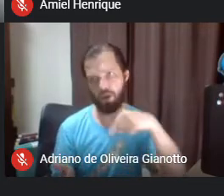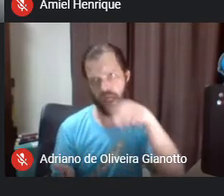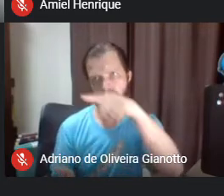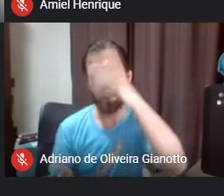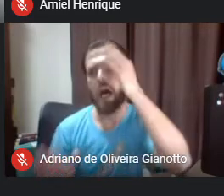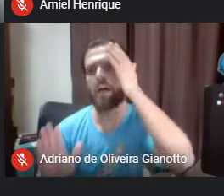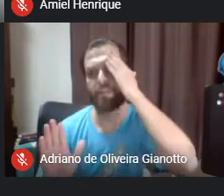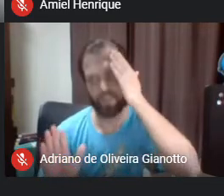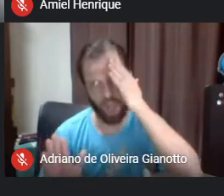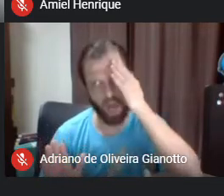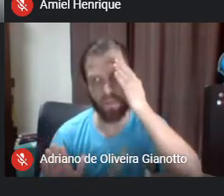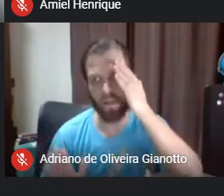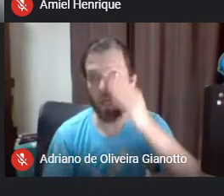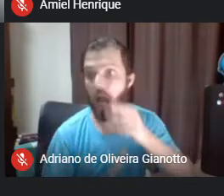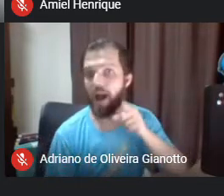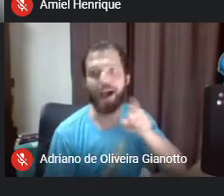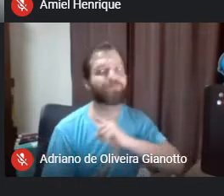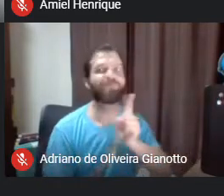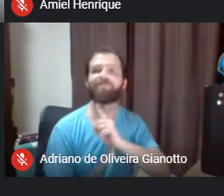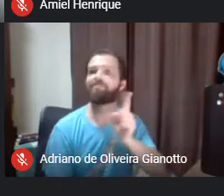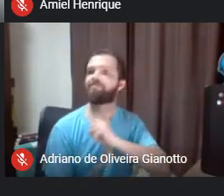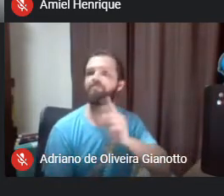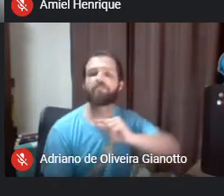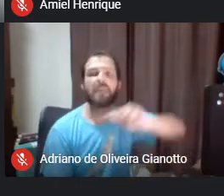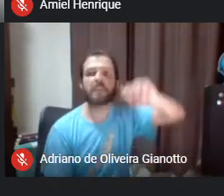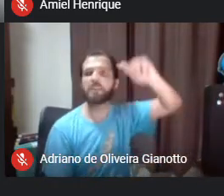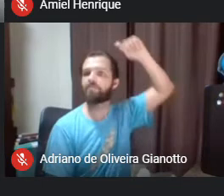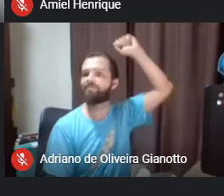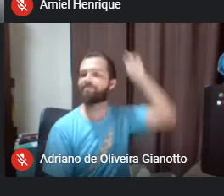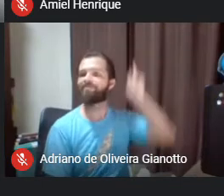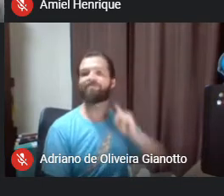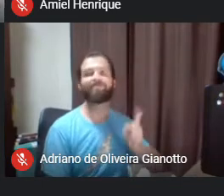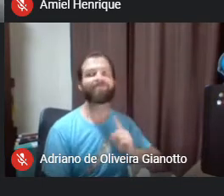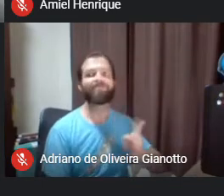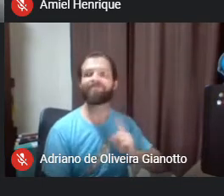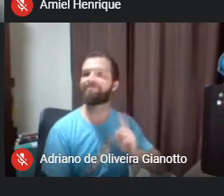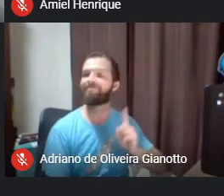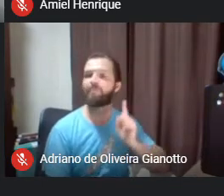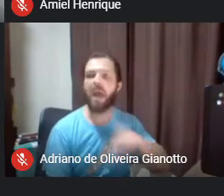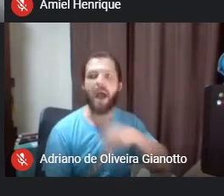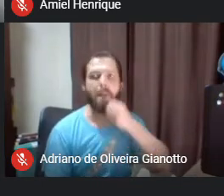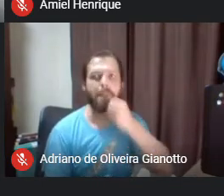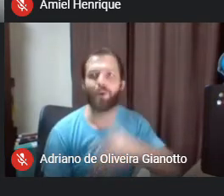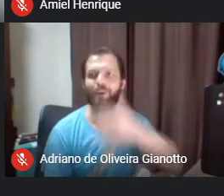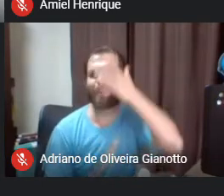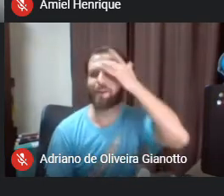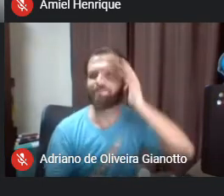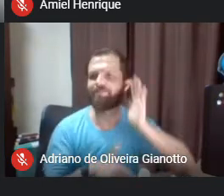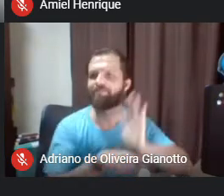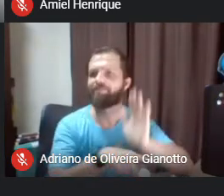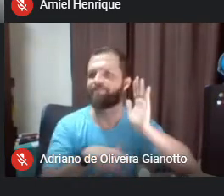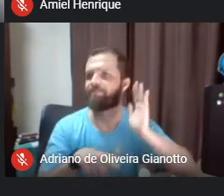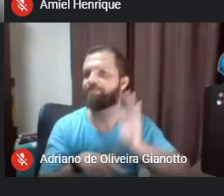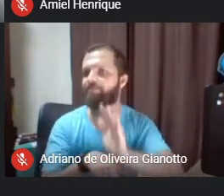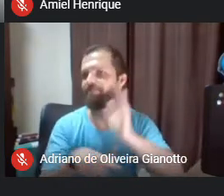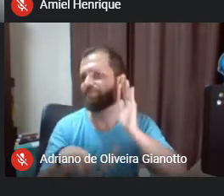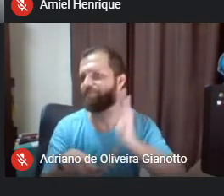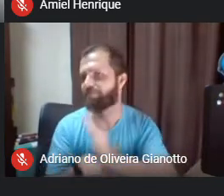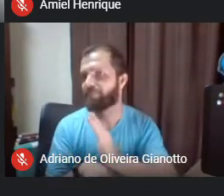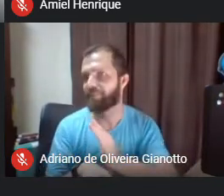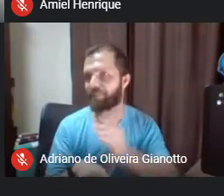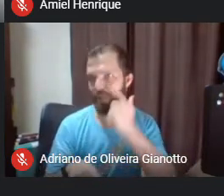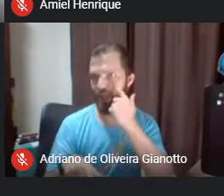padres safados, que têm assédio com as crianças, mas naquela época não, o DLP não tinha essa